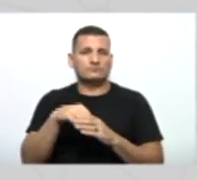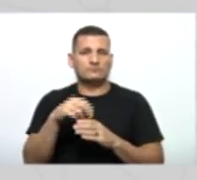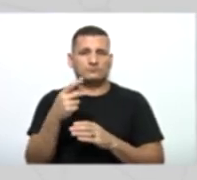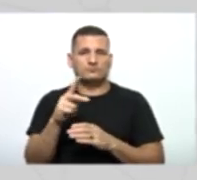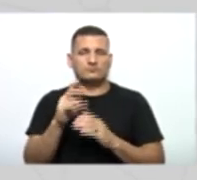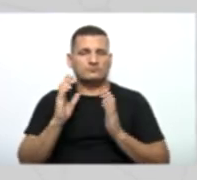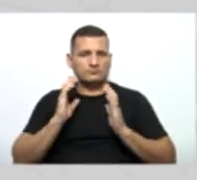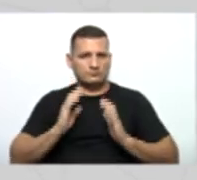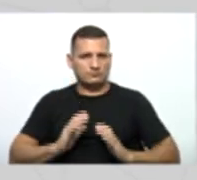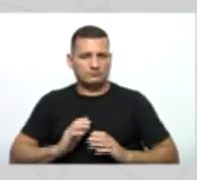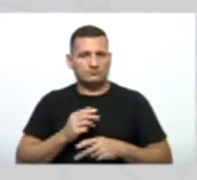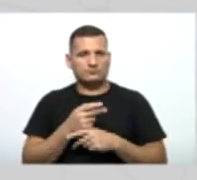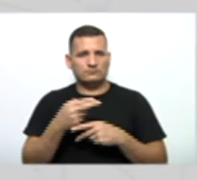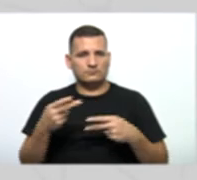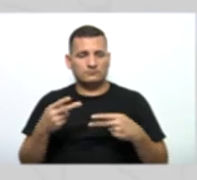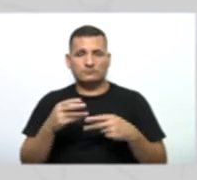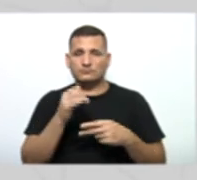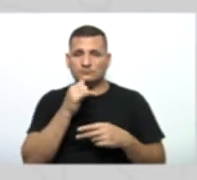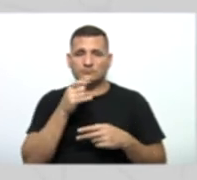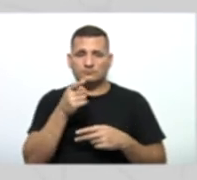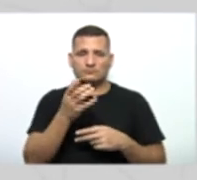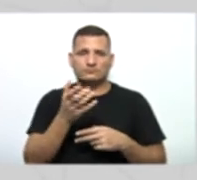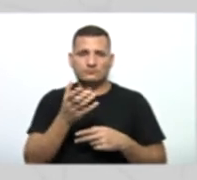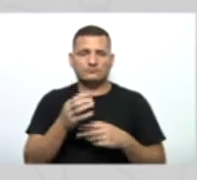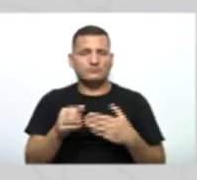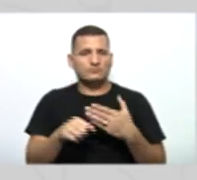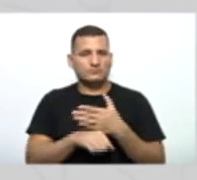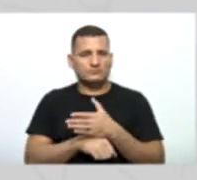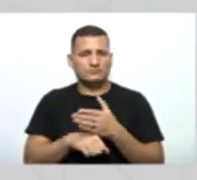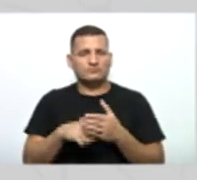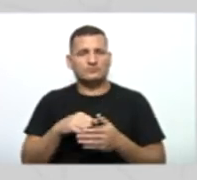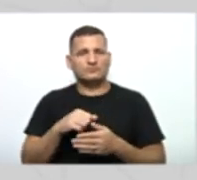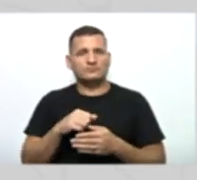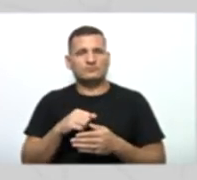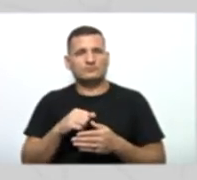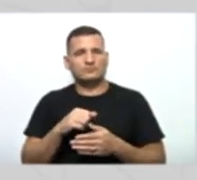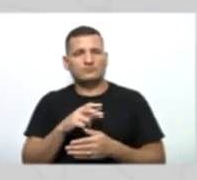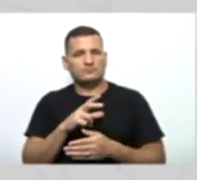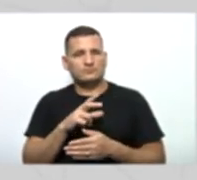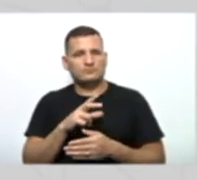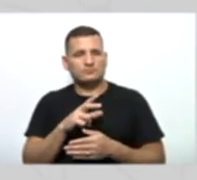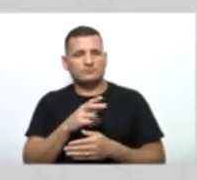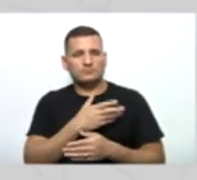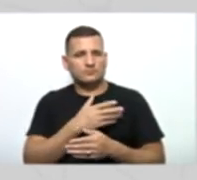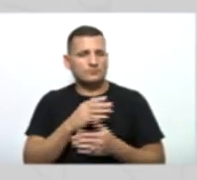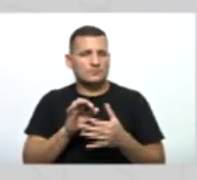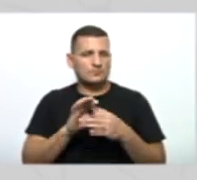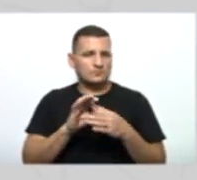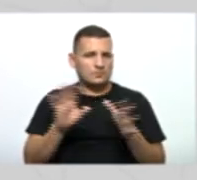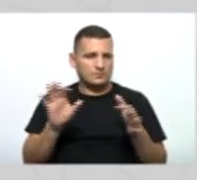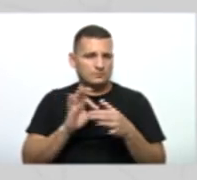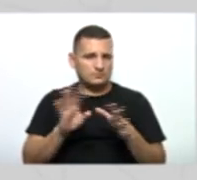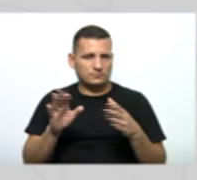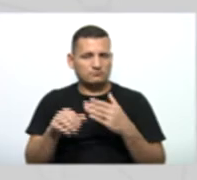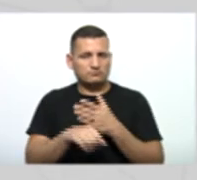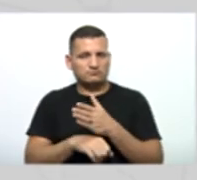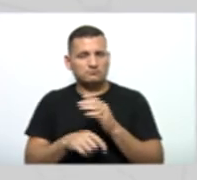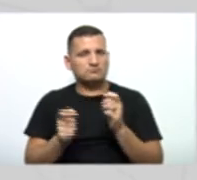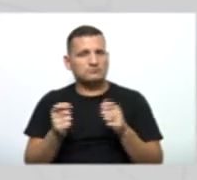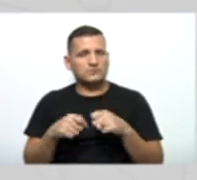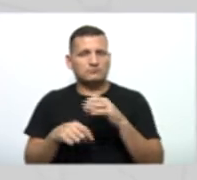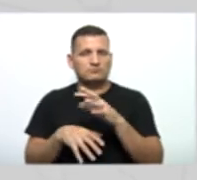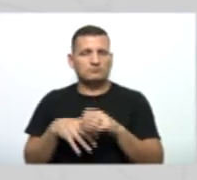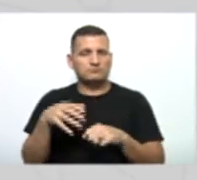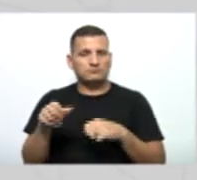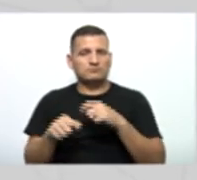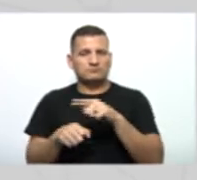objeto. Então, se você quiser acessar um atributo público, nós vamos ver daqui a pouco que você consegue acessar ele, ou seja, você pode pegar a informação